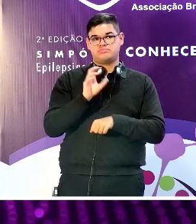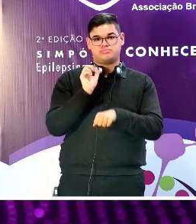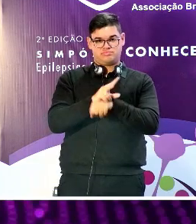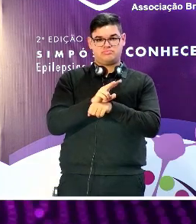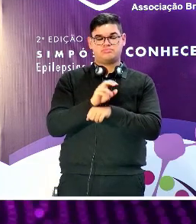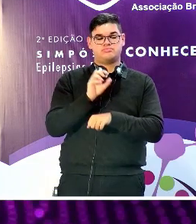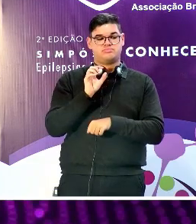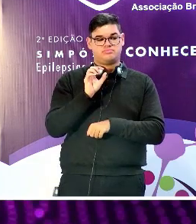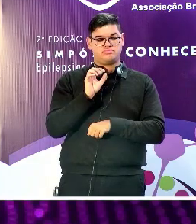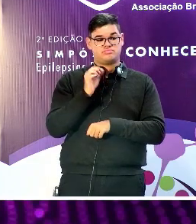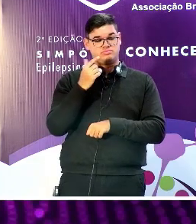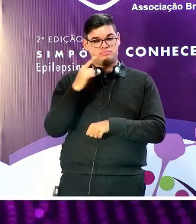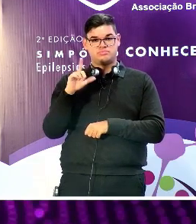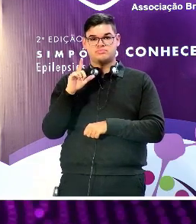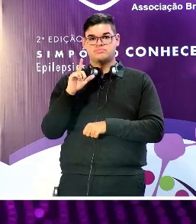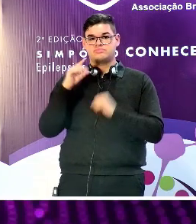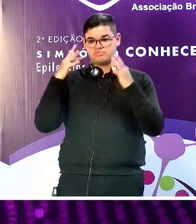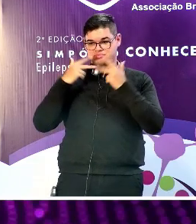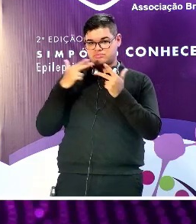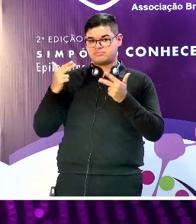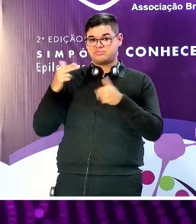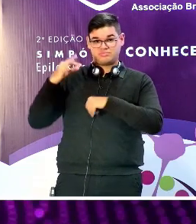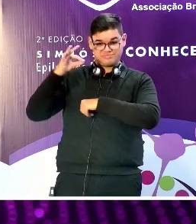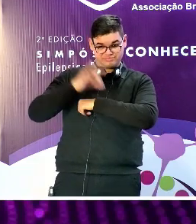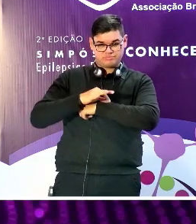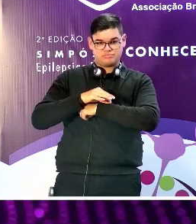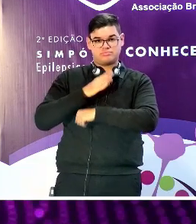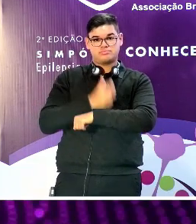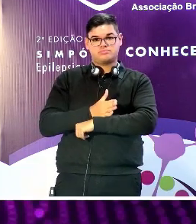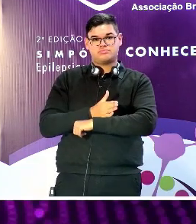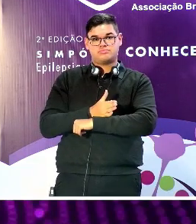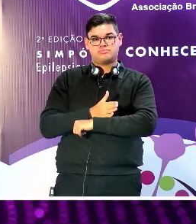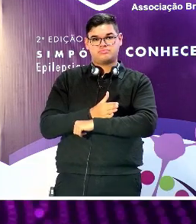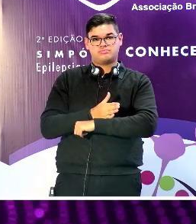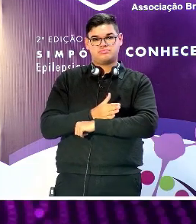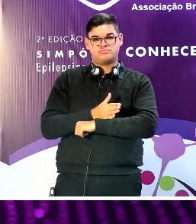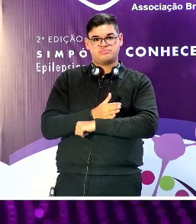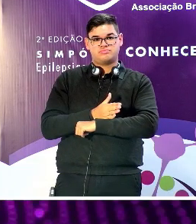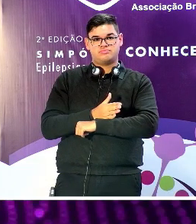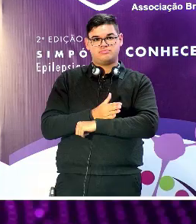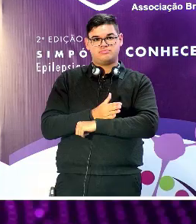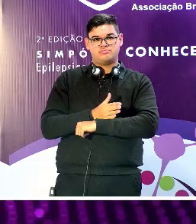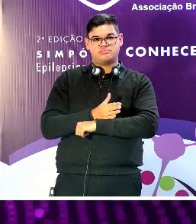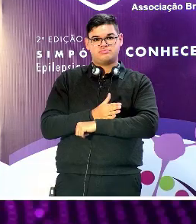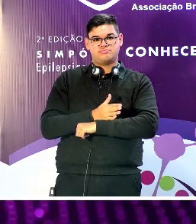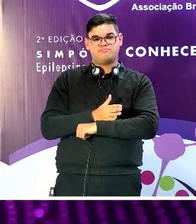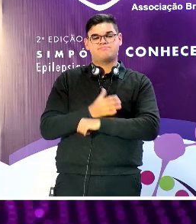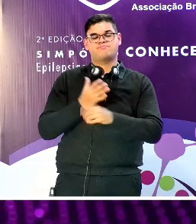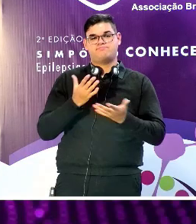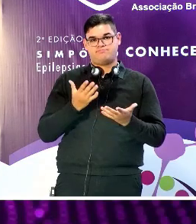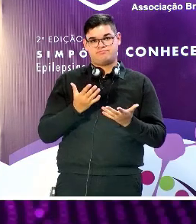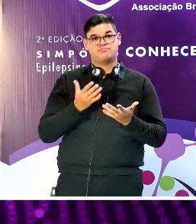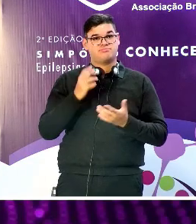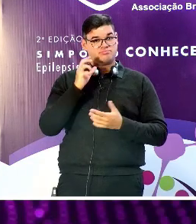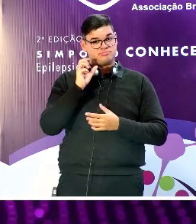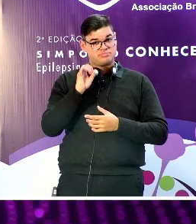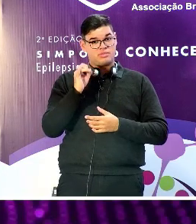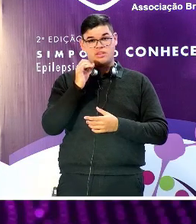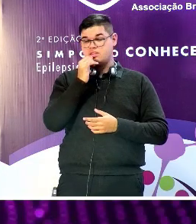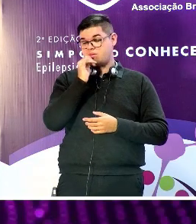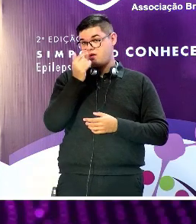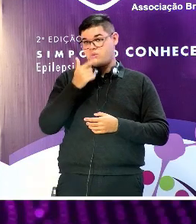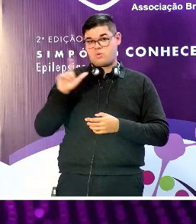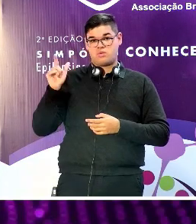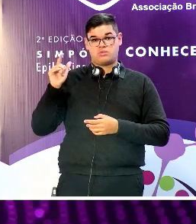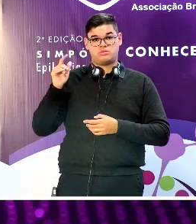presas. E aí a gente se perguntou, será que essa paralisia das outras presas não letal